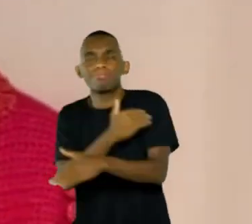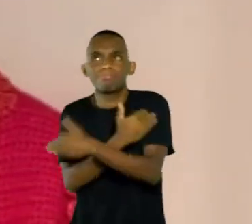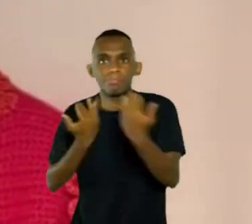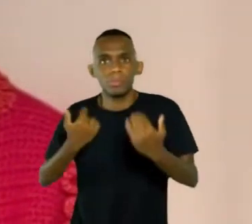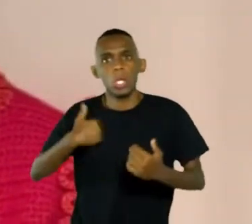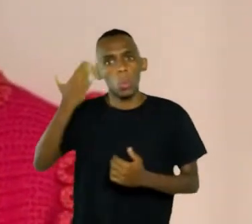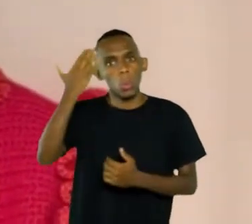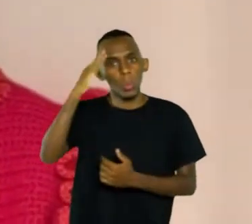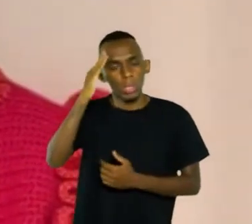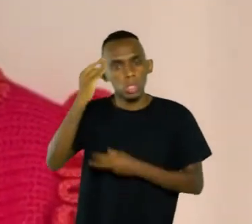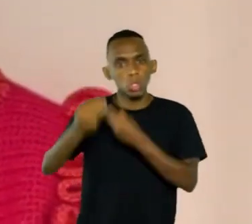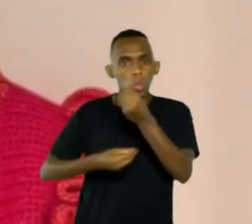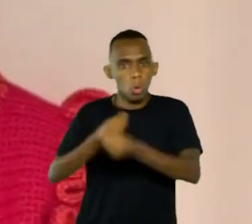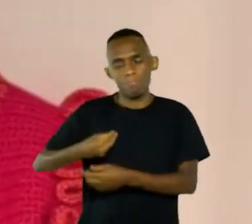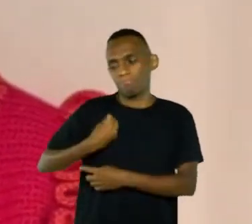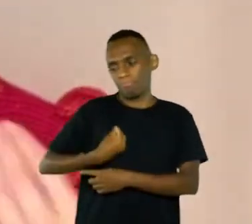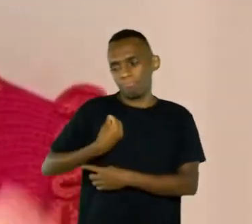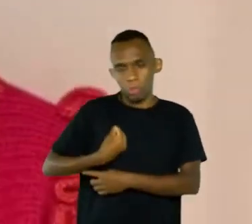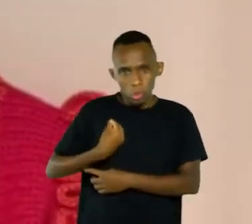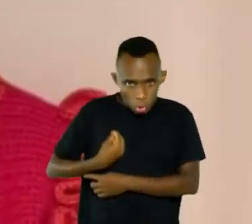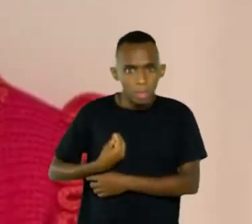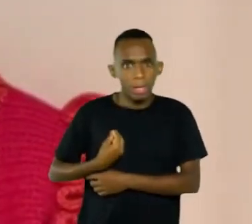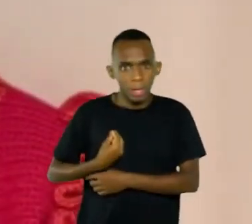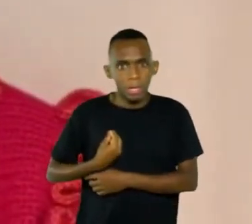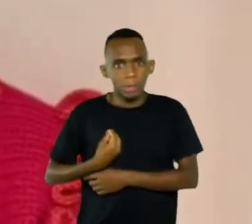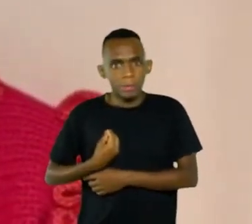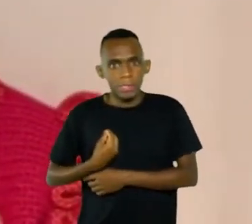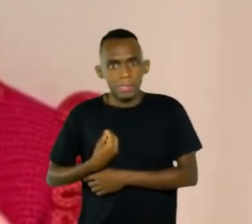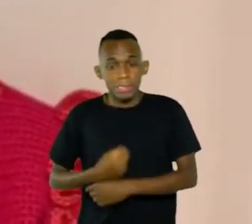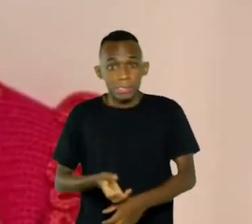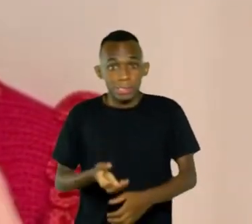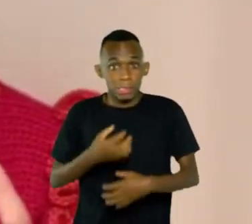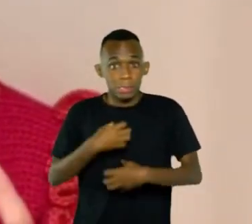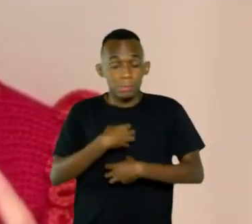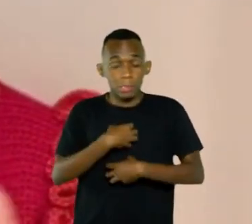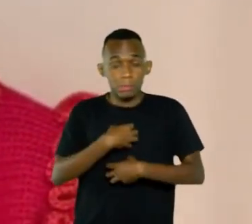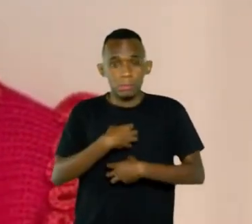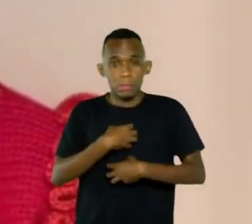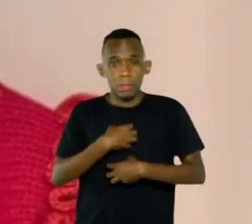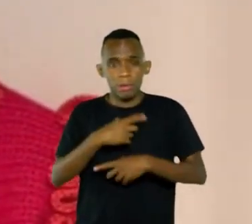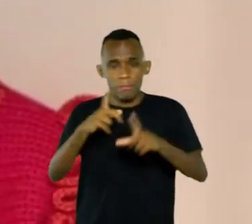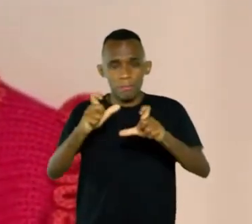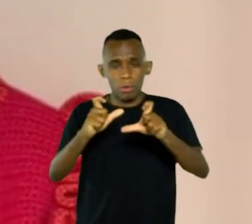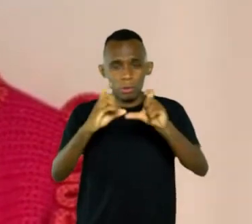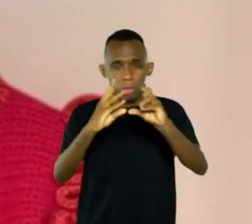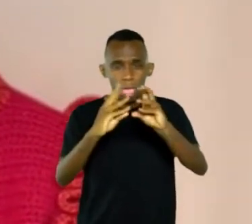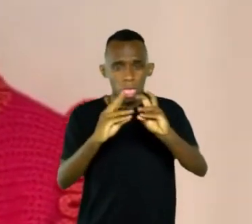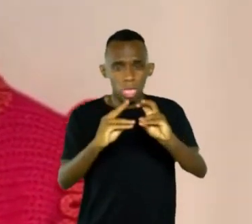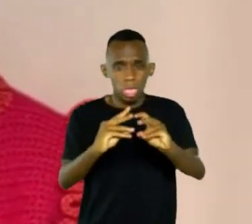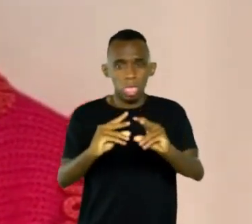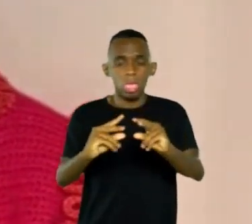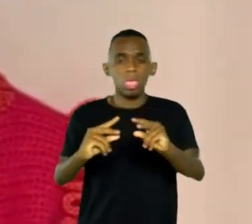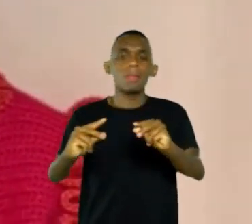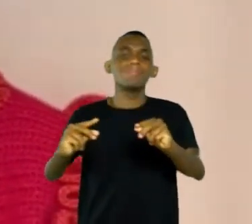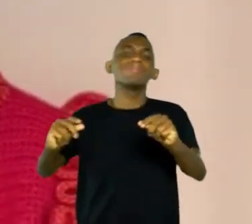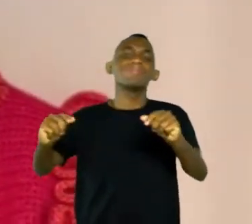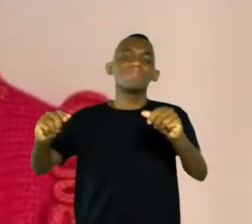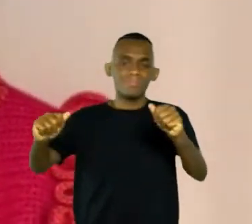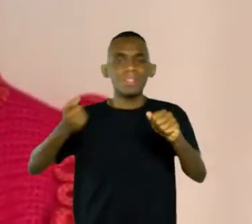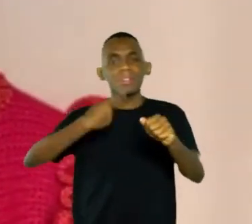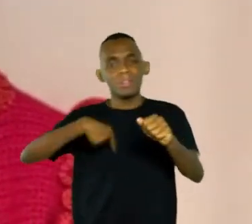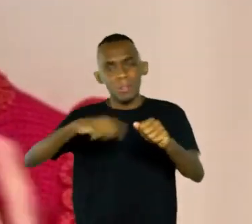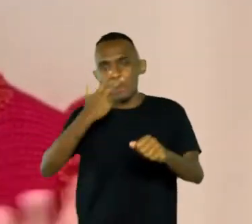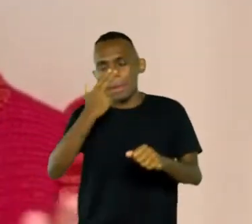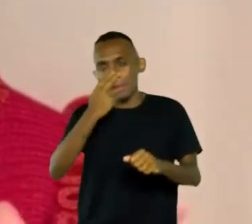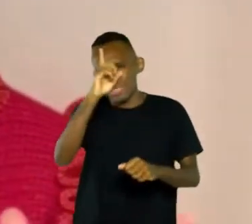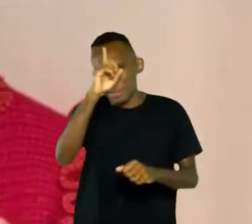como funcionava, esse amarelamento das fotos que a gente faz com o tempo, por uma questão de sobrevivência. A gente vai amarelando as fotos,